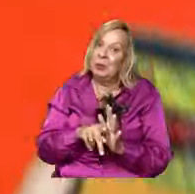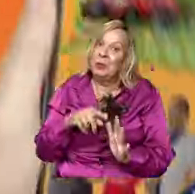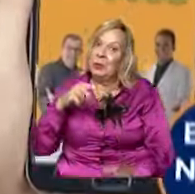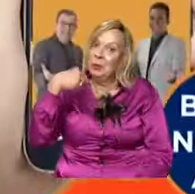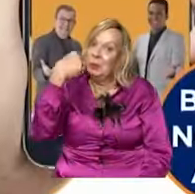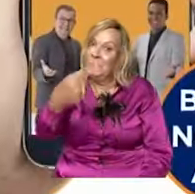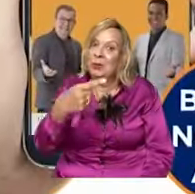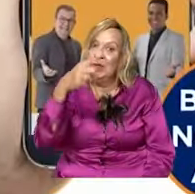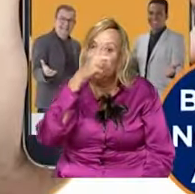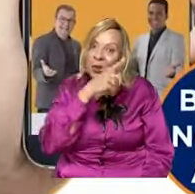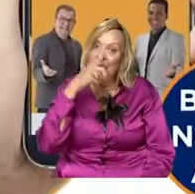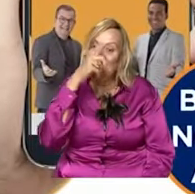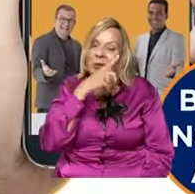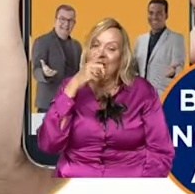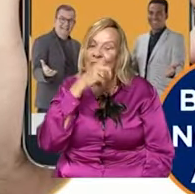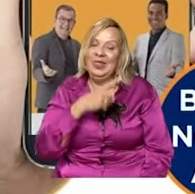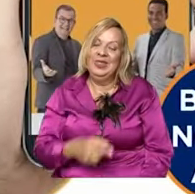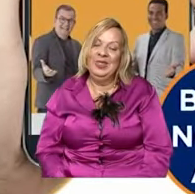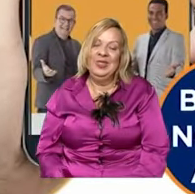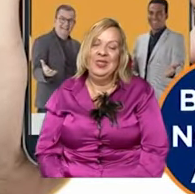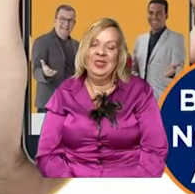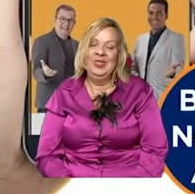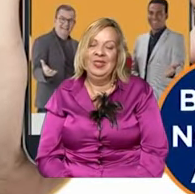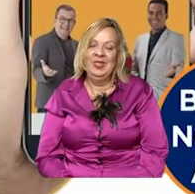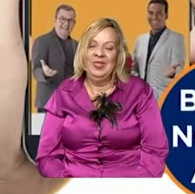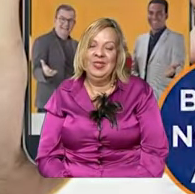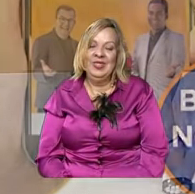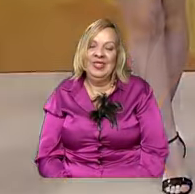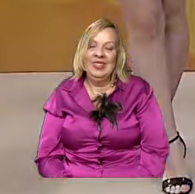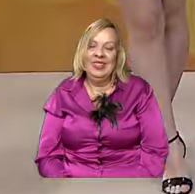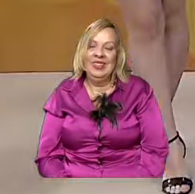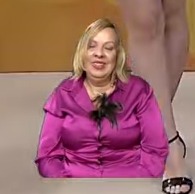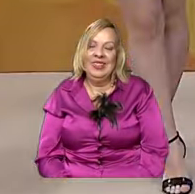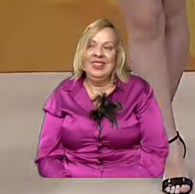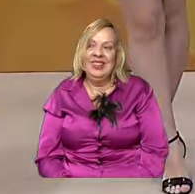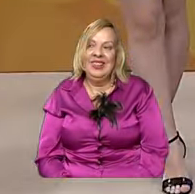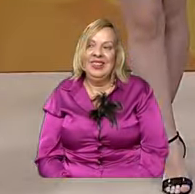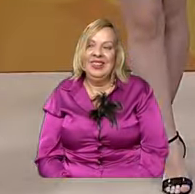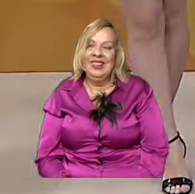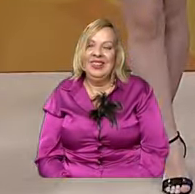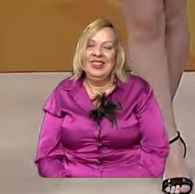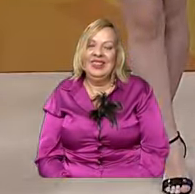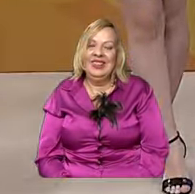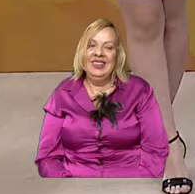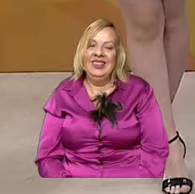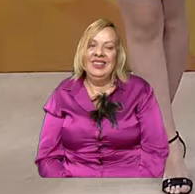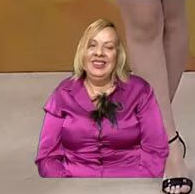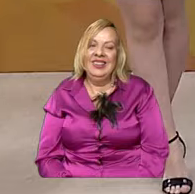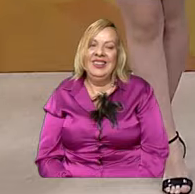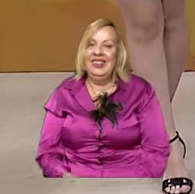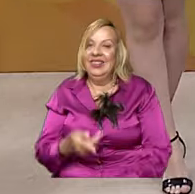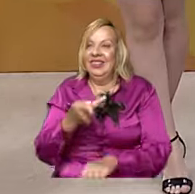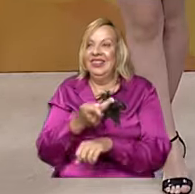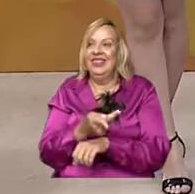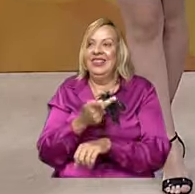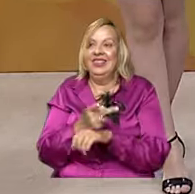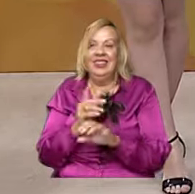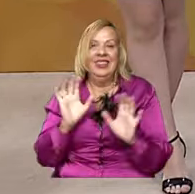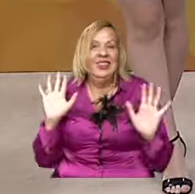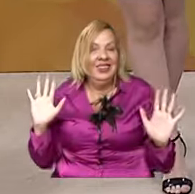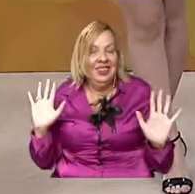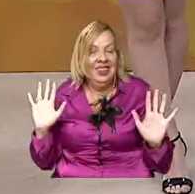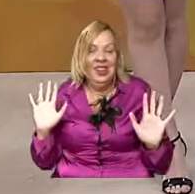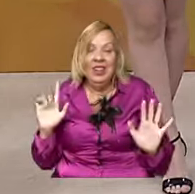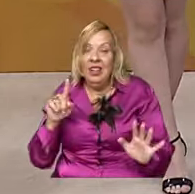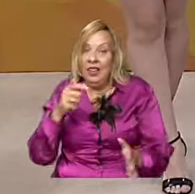É o show da sorte CajuCap. É pra mudar de vida. É isso, gente. Com a premiação dessa, só falta